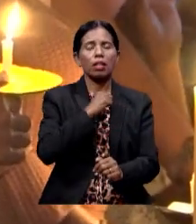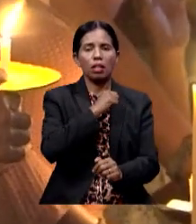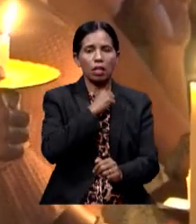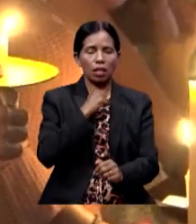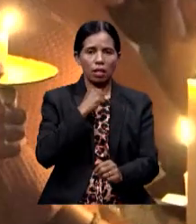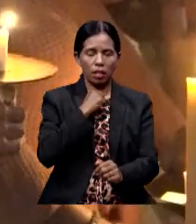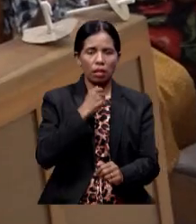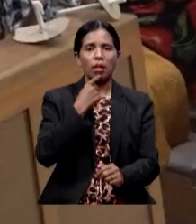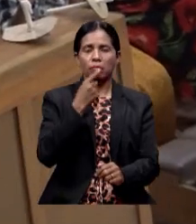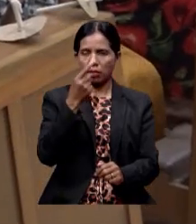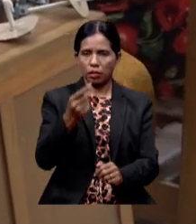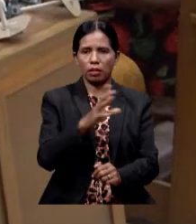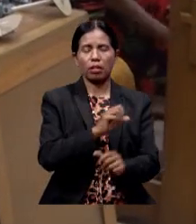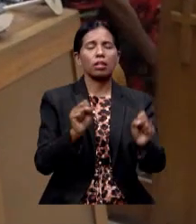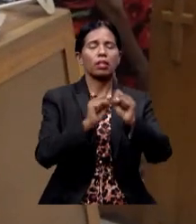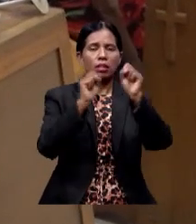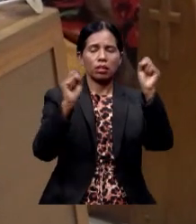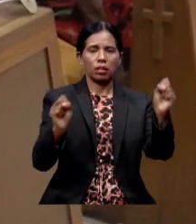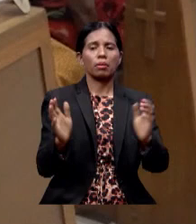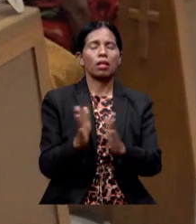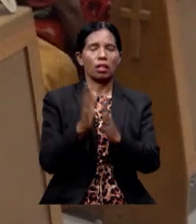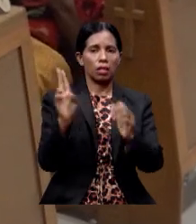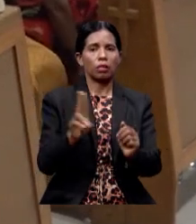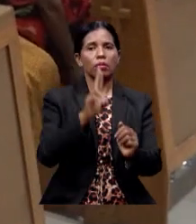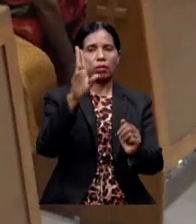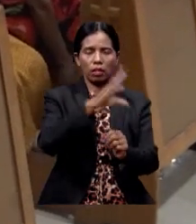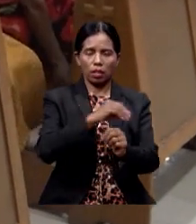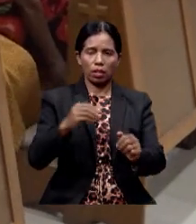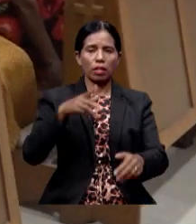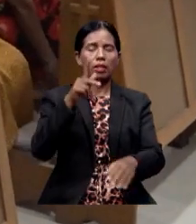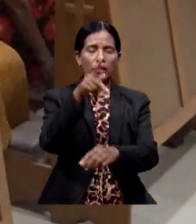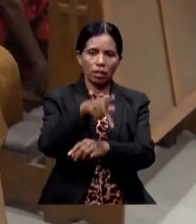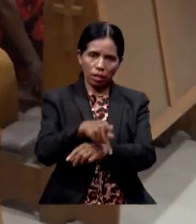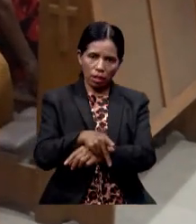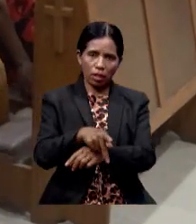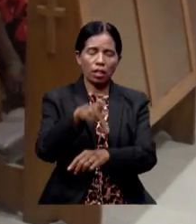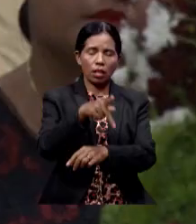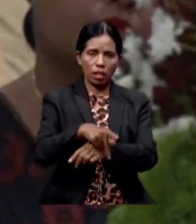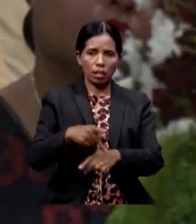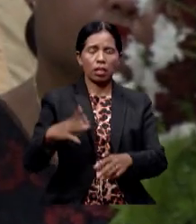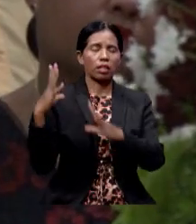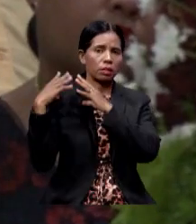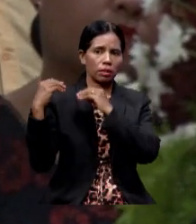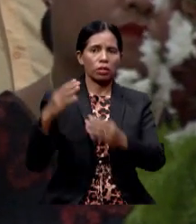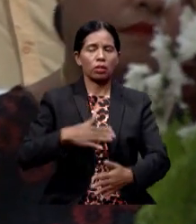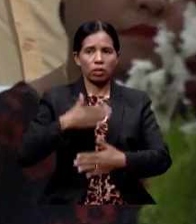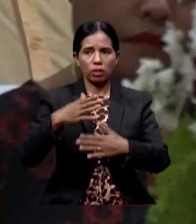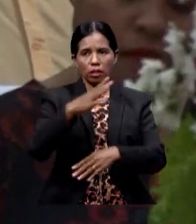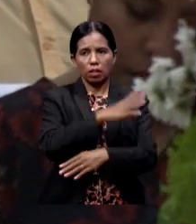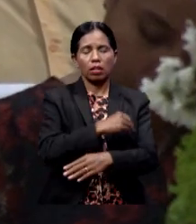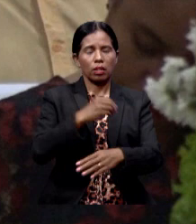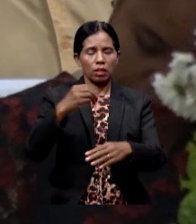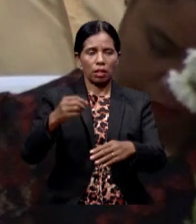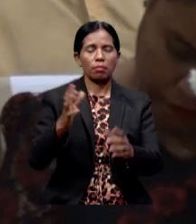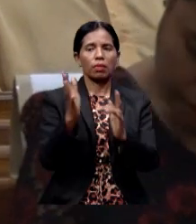SVD Hateten, Sábado Aleluia no Darkalang Esperança no Xolok Basrani Hotu e Hamundu, também na Jesus Moresias